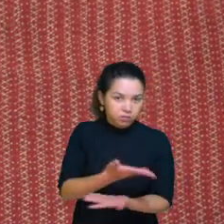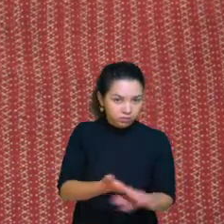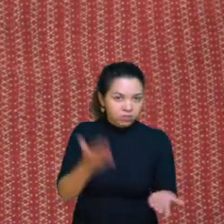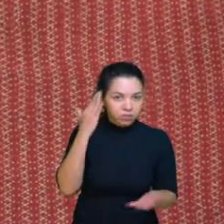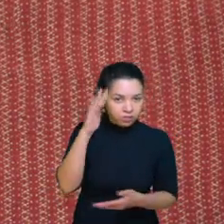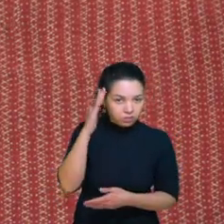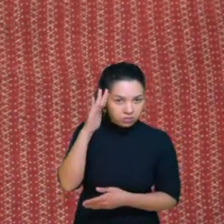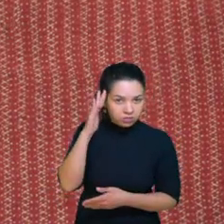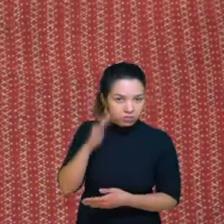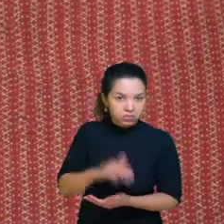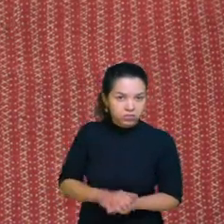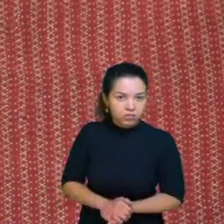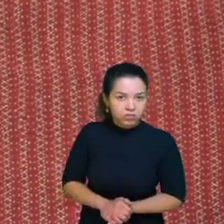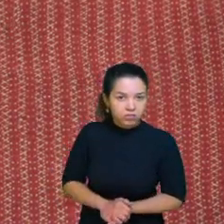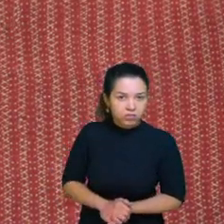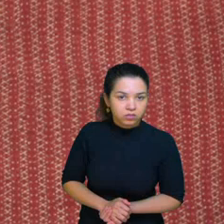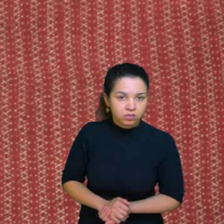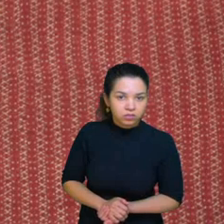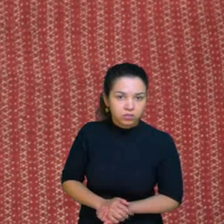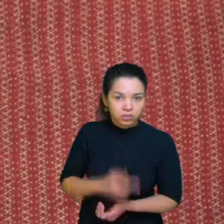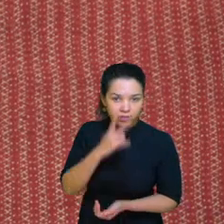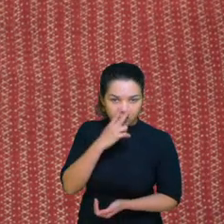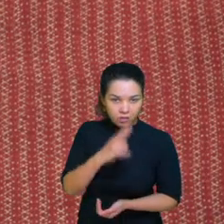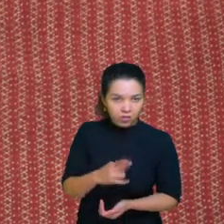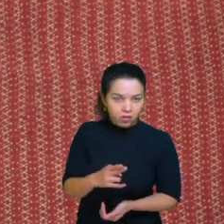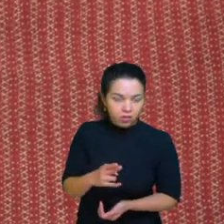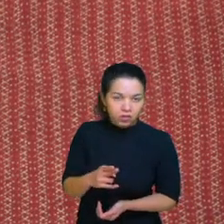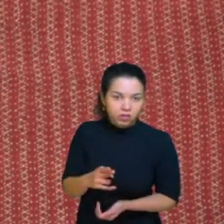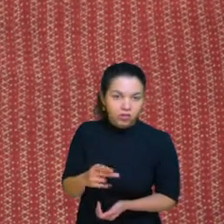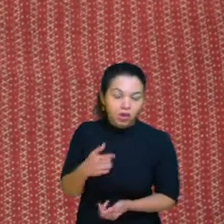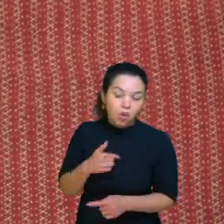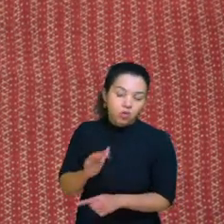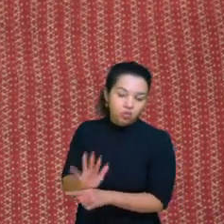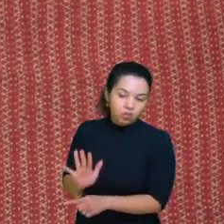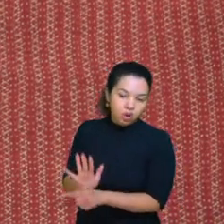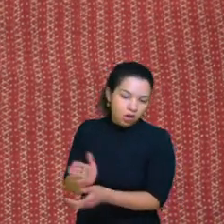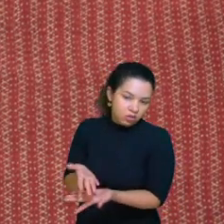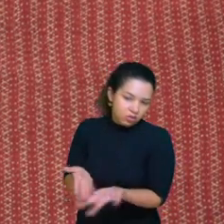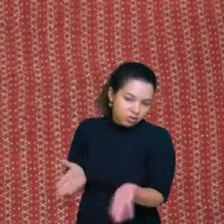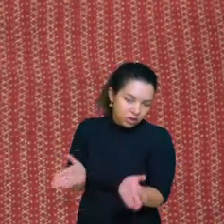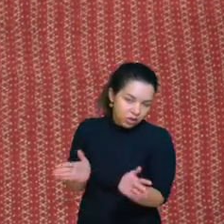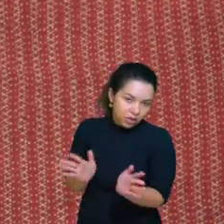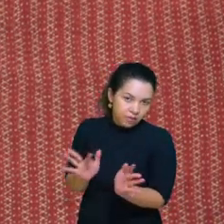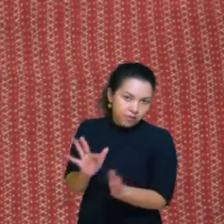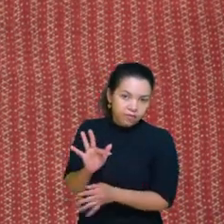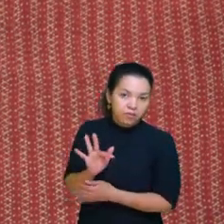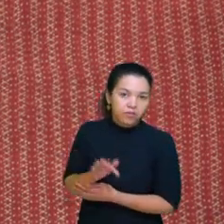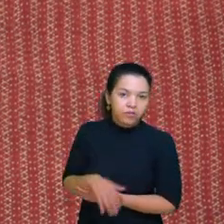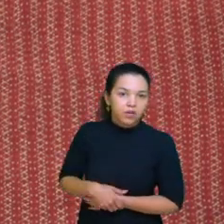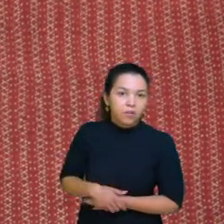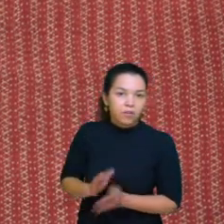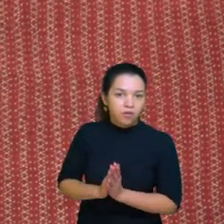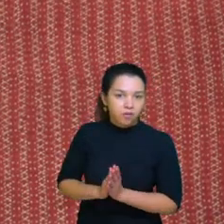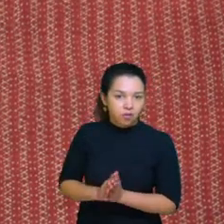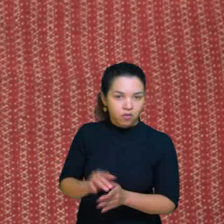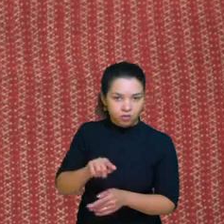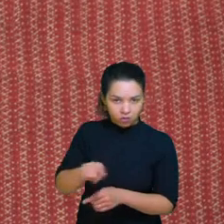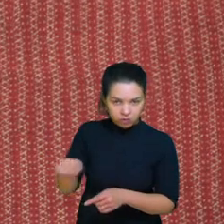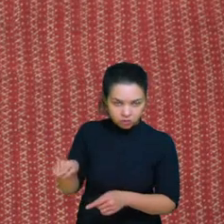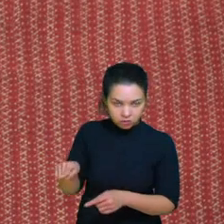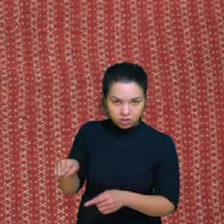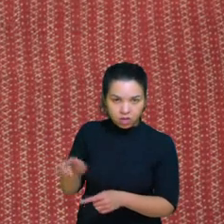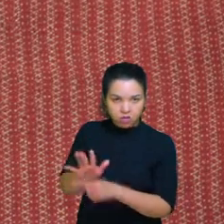uma maneira geral é como se fosse realmente um favor né ah não a gente tá fazendo isso por vocês mas aí vocês fazem aquilo por